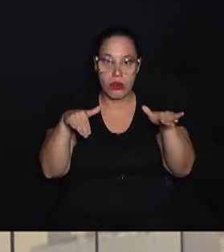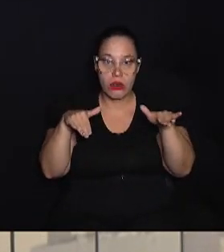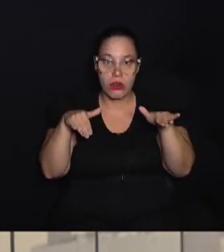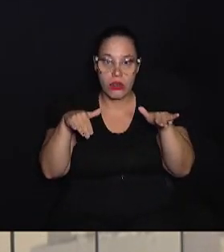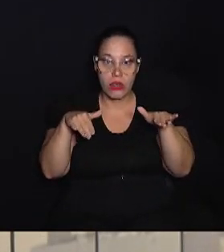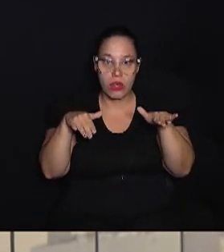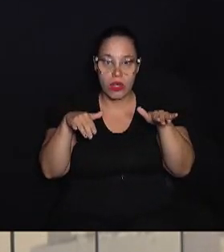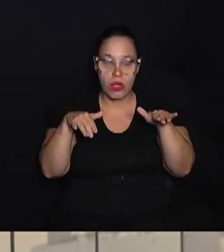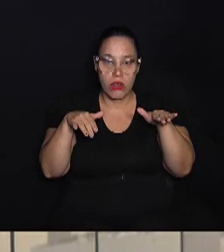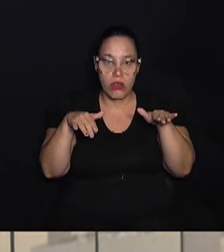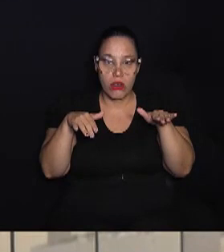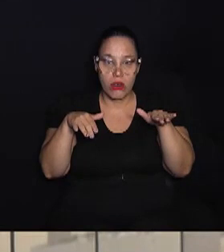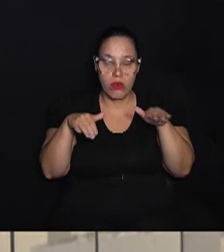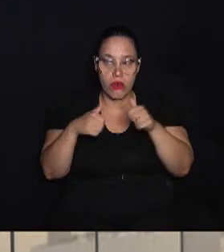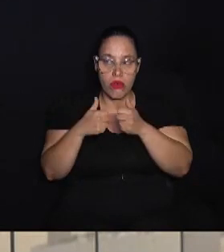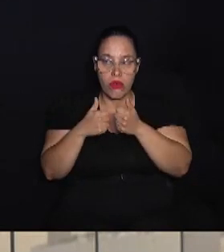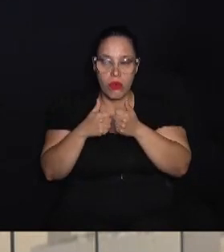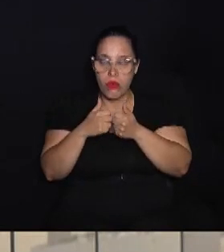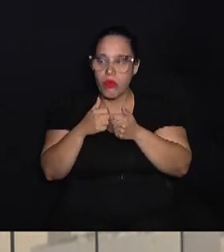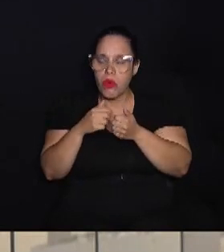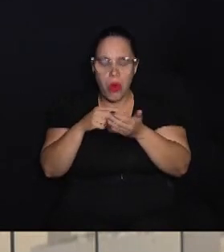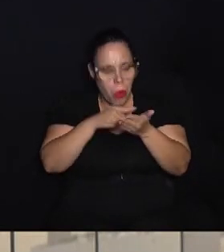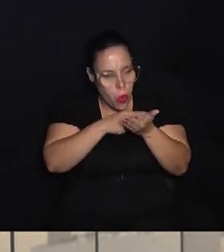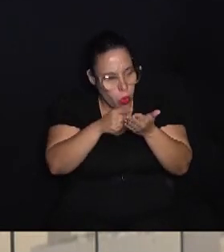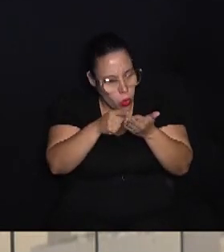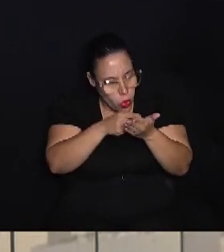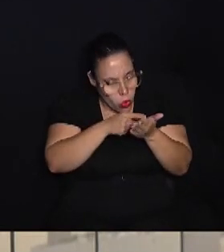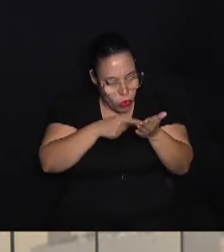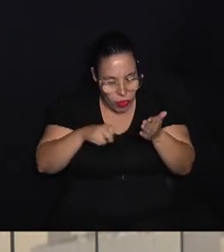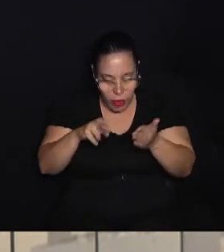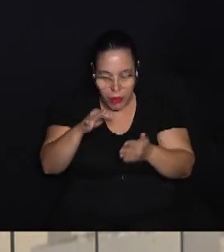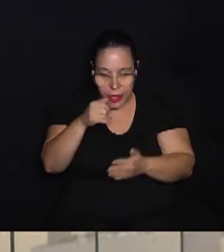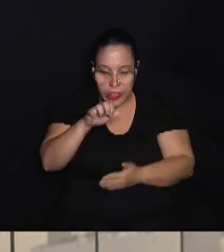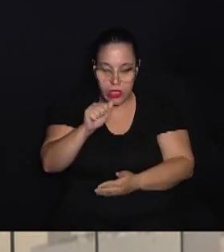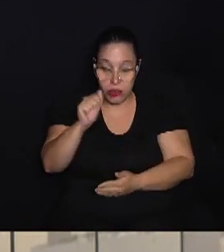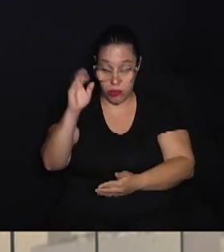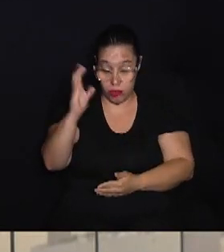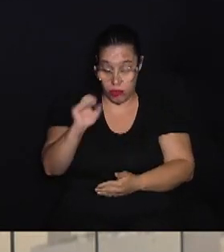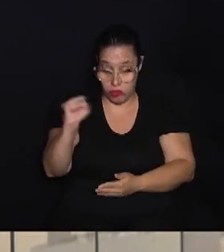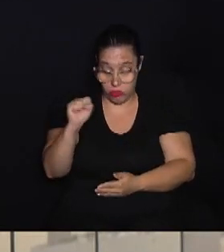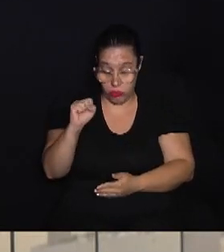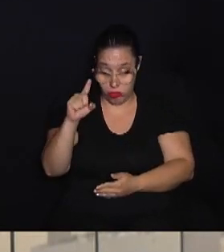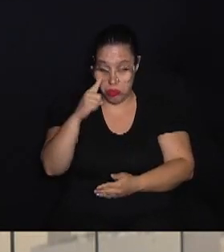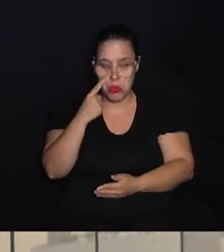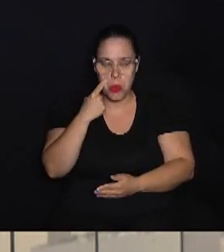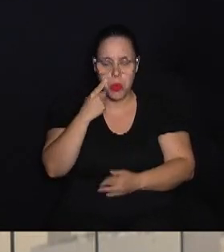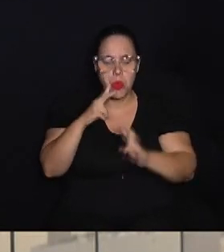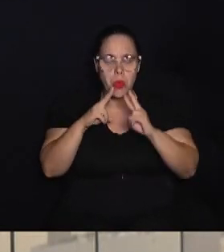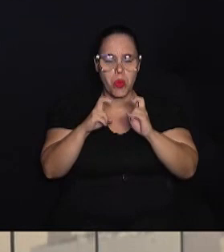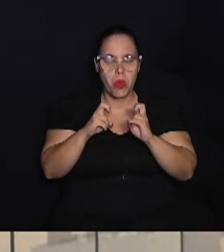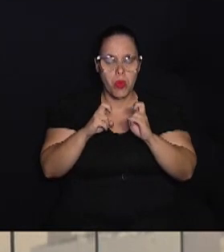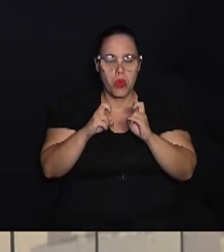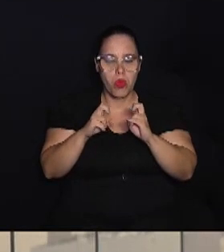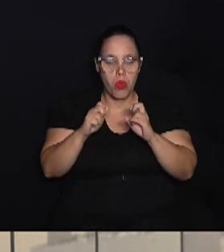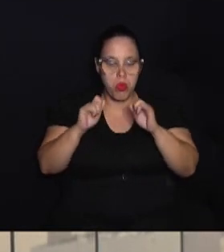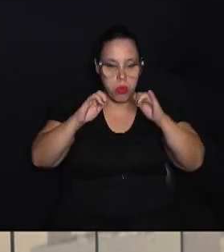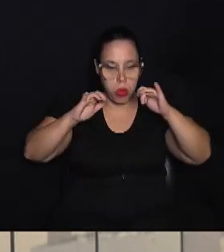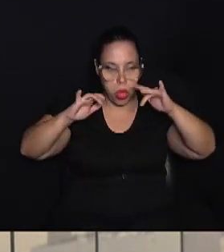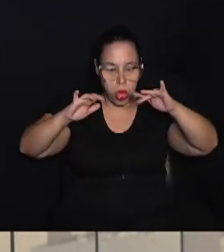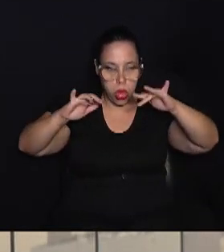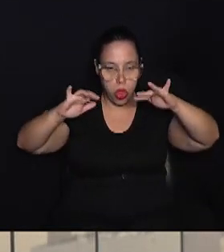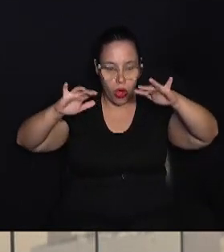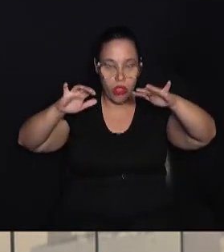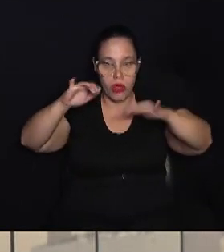um transporte. Se a gente olhar o mapa do Brasil, América do Sul, a gente percebe que existe aquela fumaça que é gerada